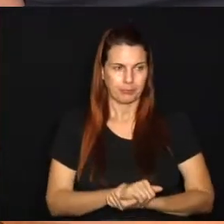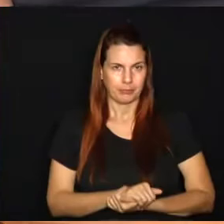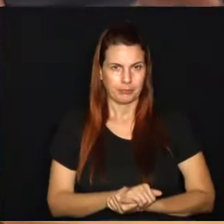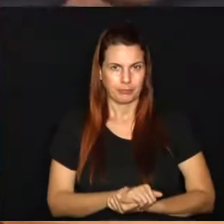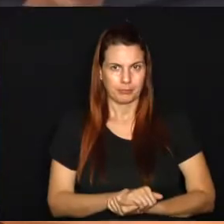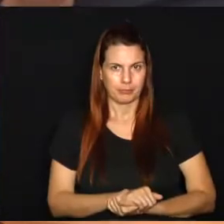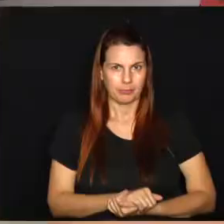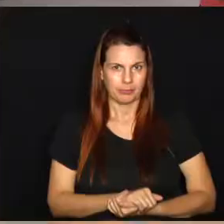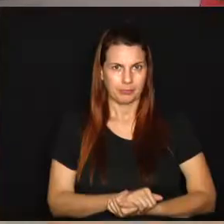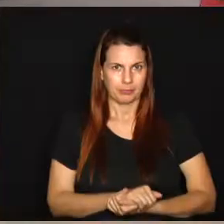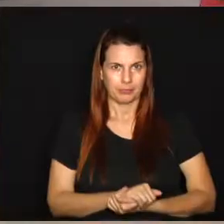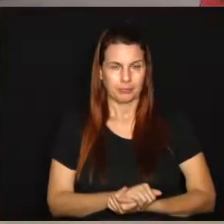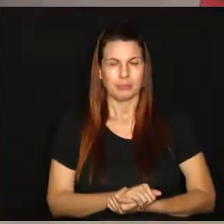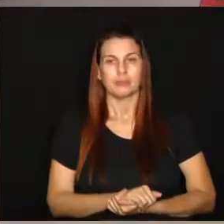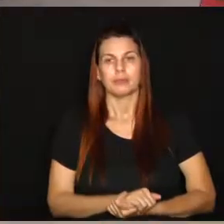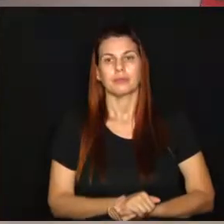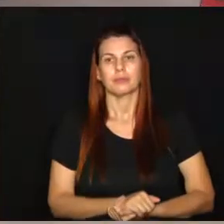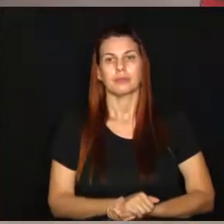É isso.